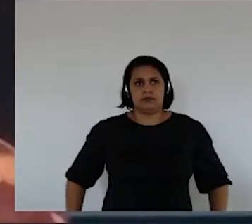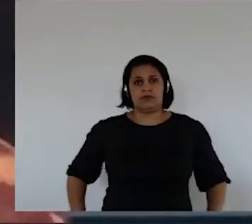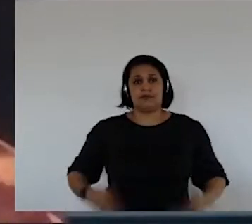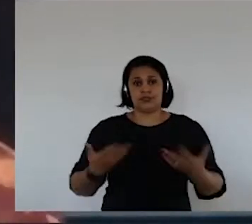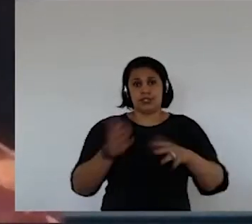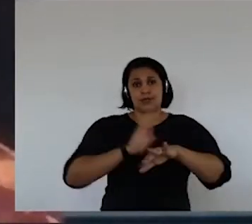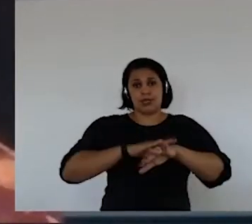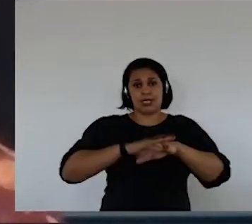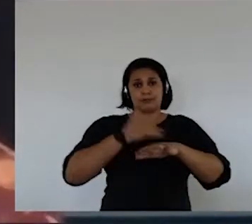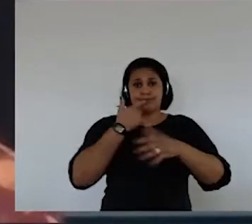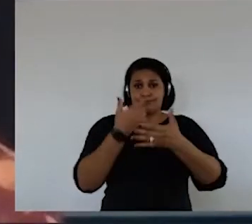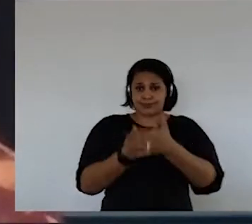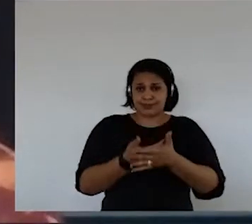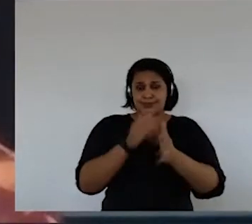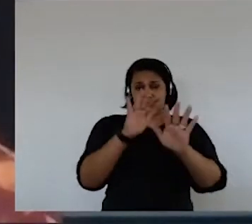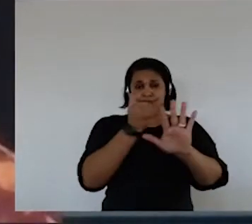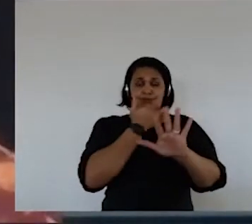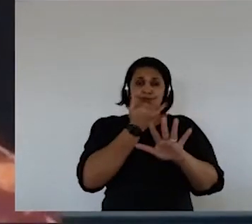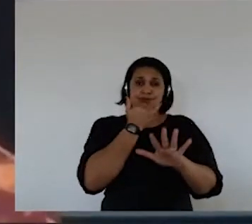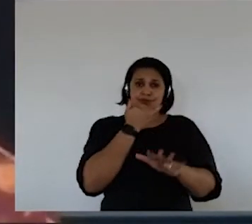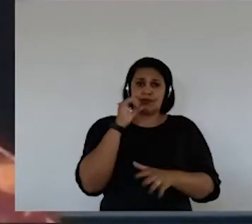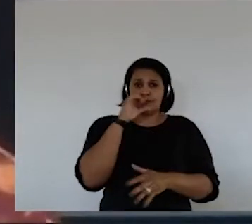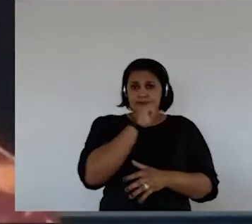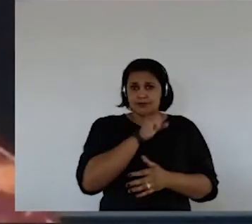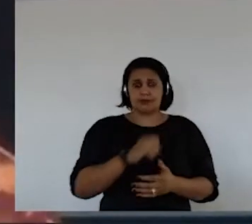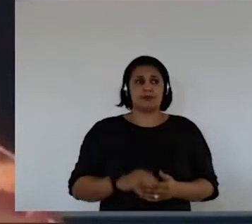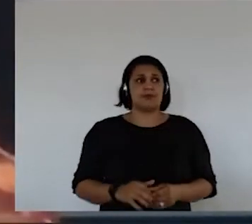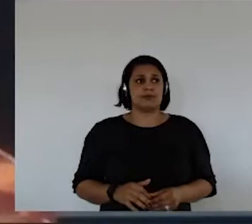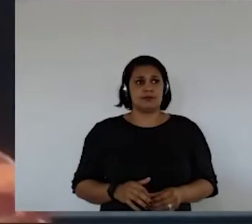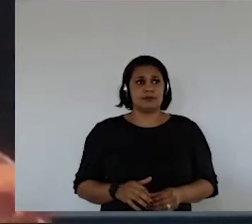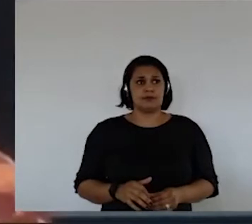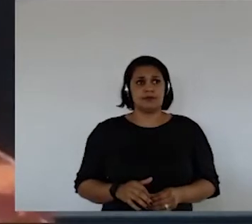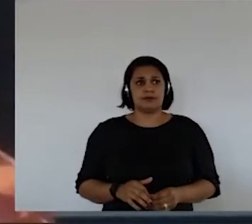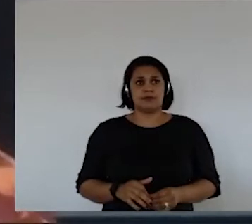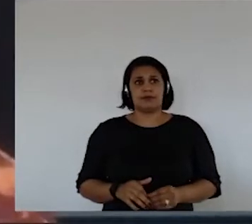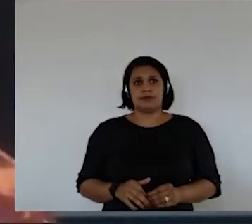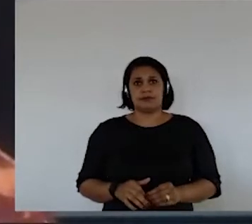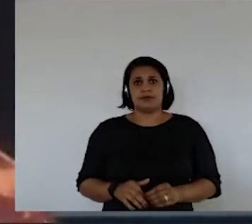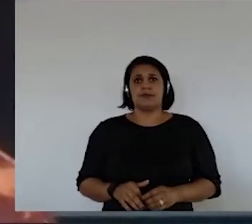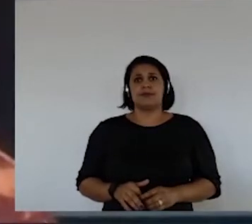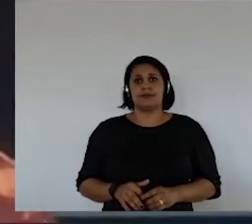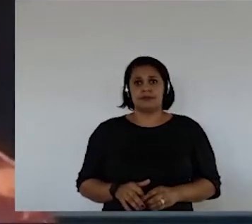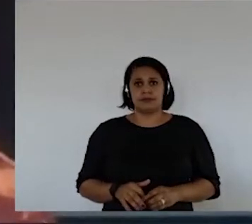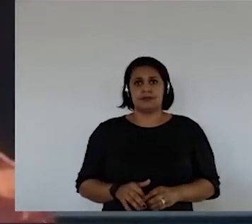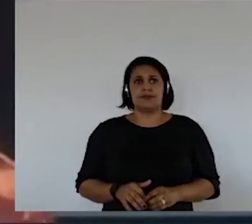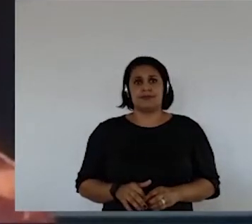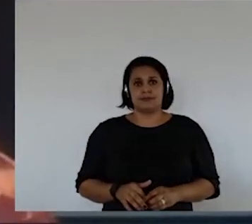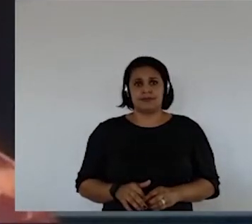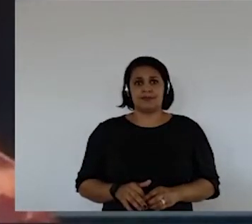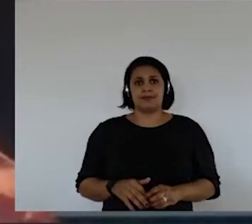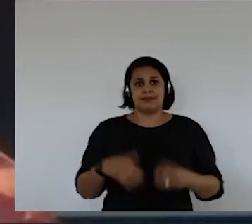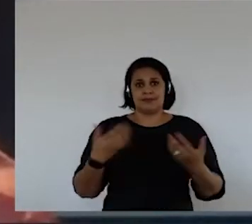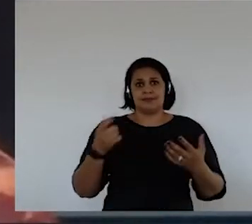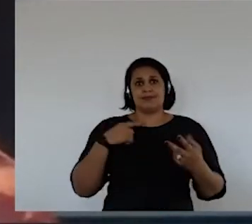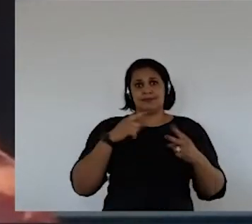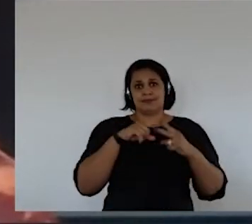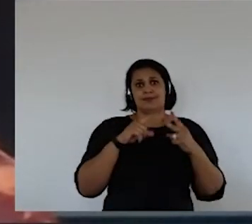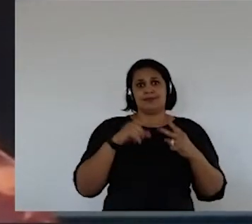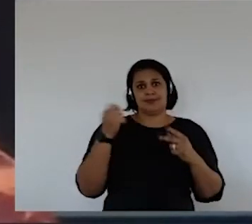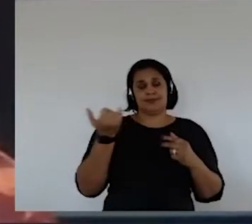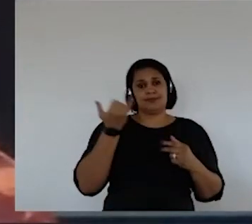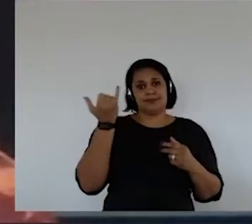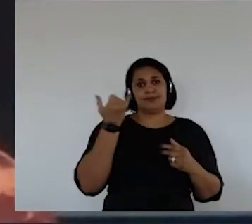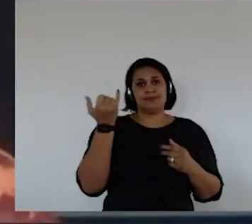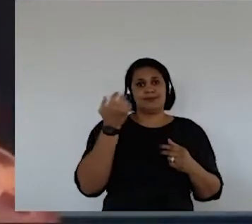já encerrado, praticamente, a gente vai ouvir agora a nossa querida Luanda e a Beyoncé, que também tem coisas incríveis,